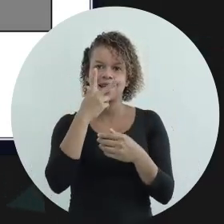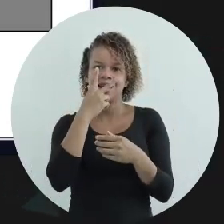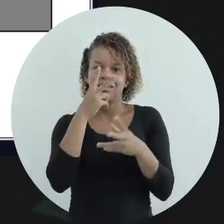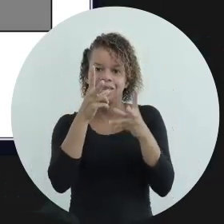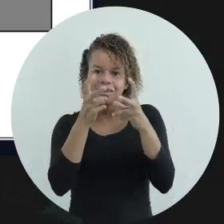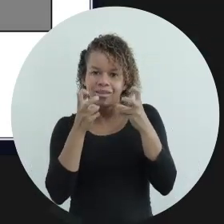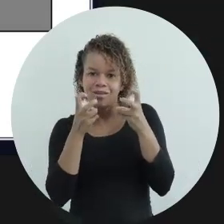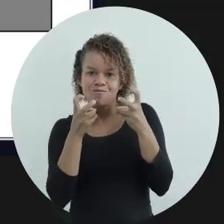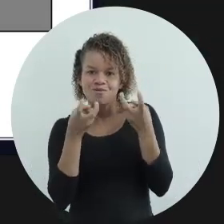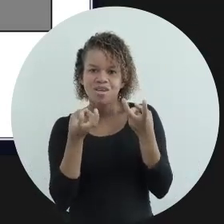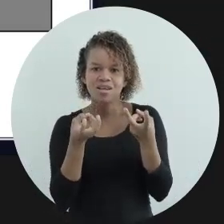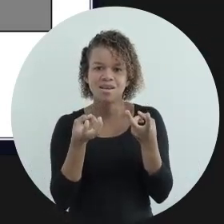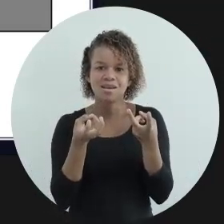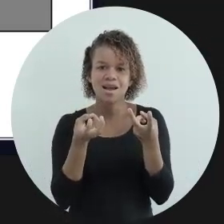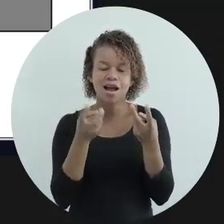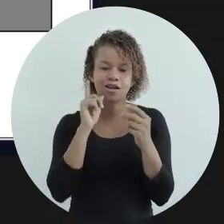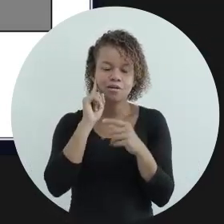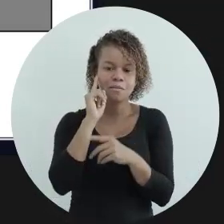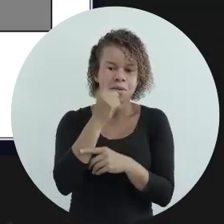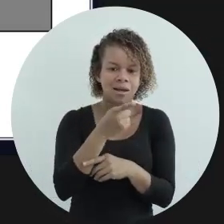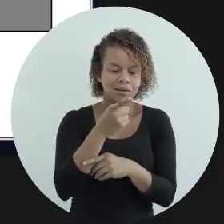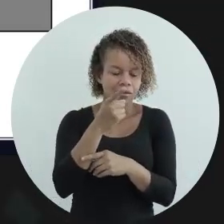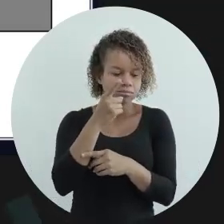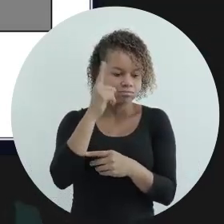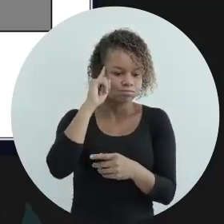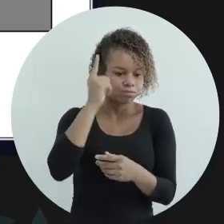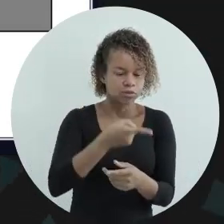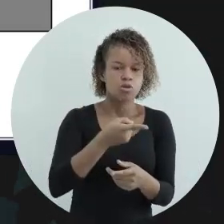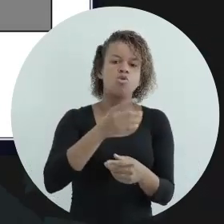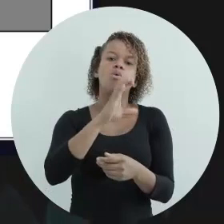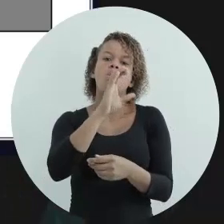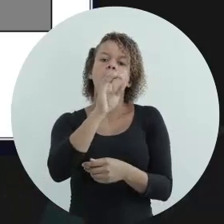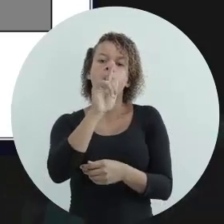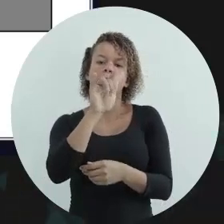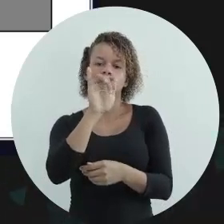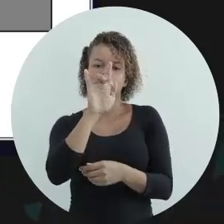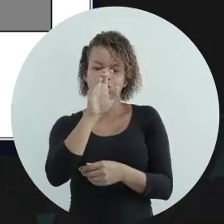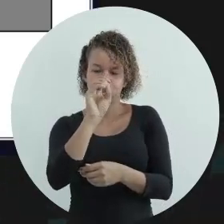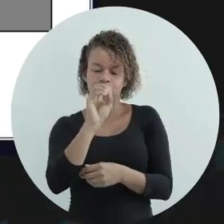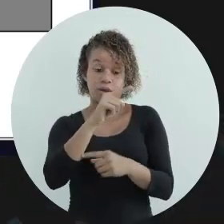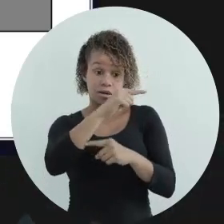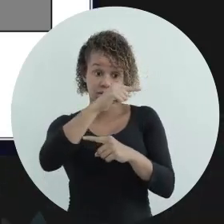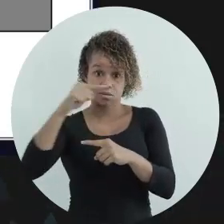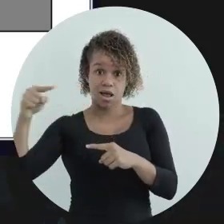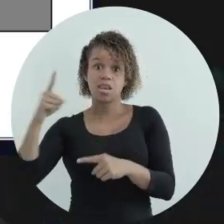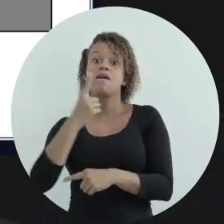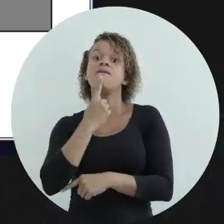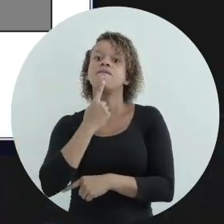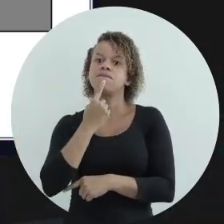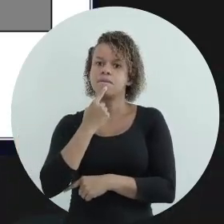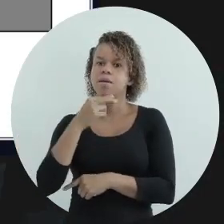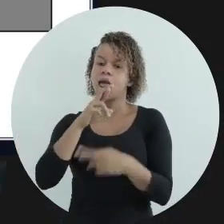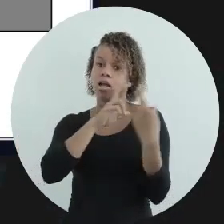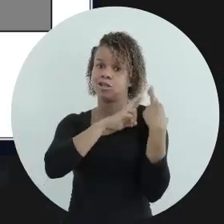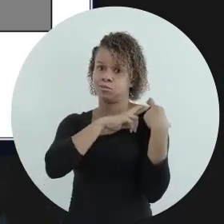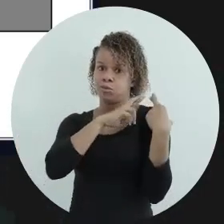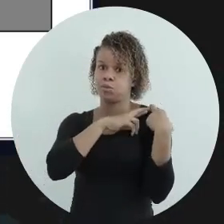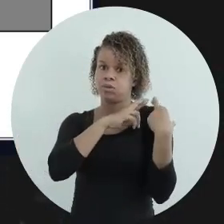que manda executar o código JavaScript. Então essa linha vermelha ela é responsável por dar a